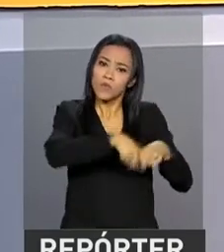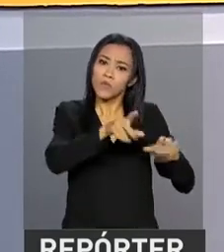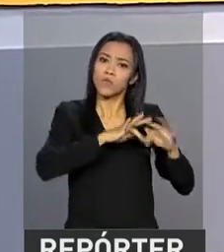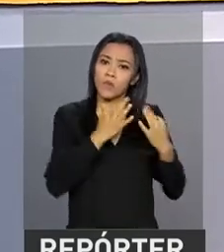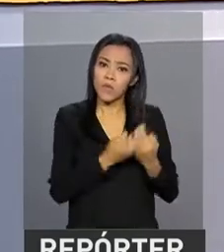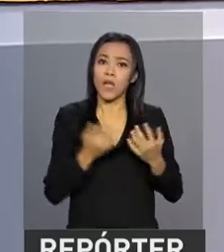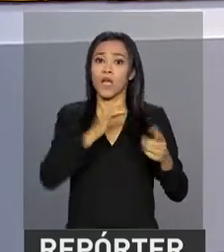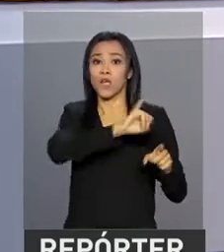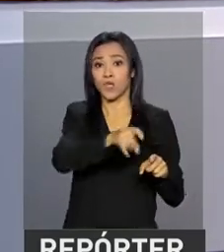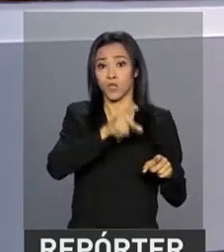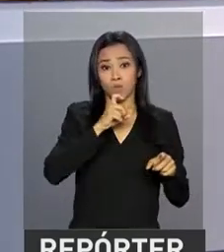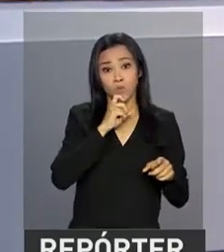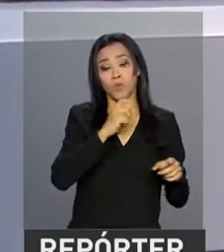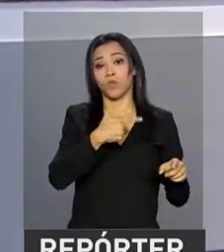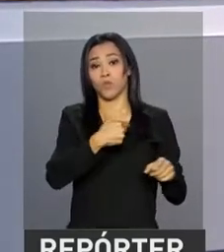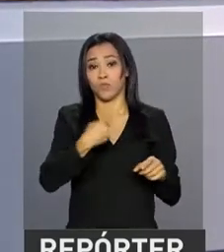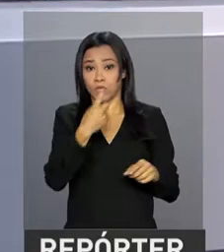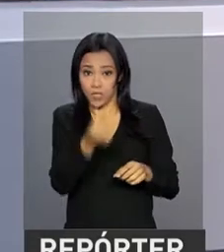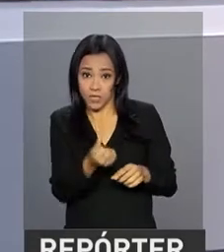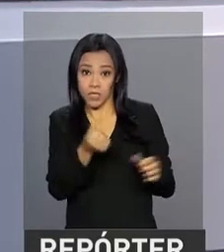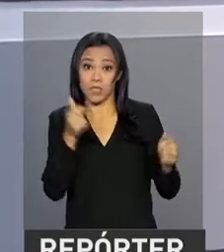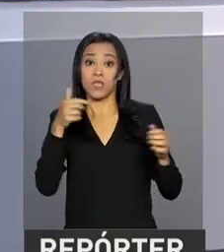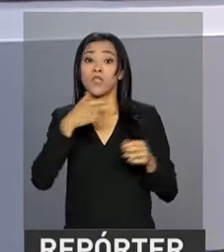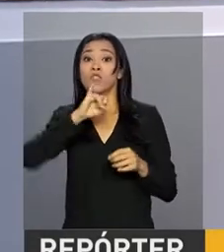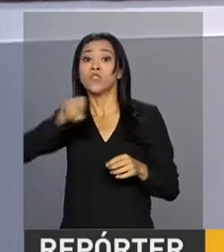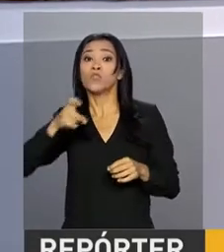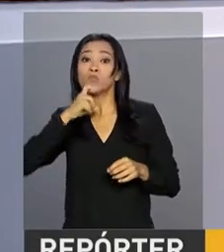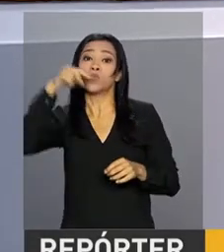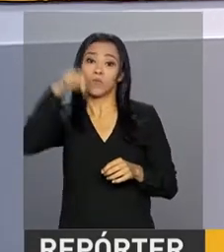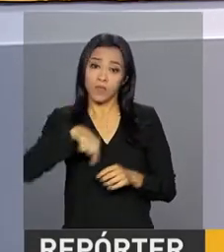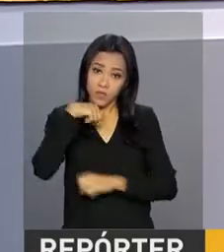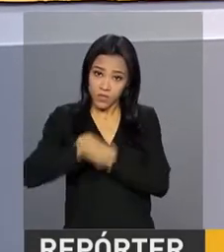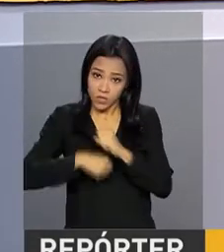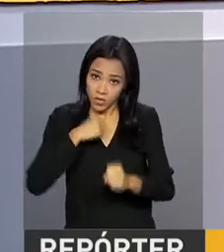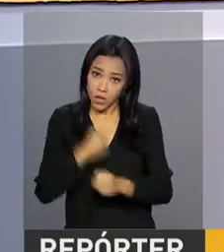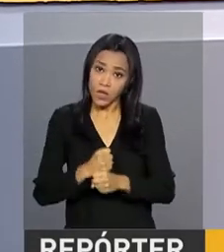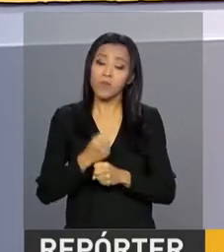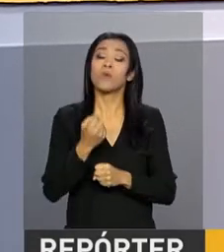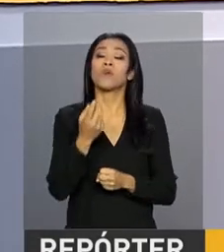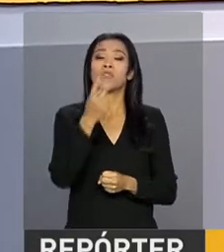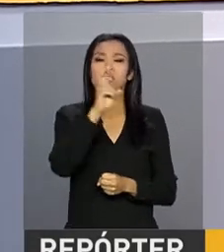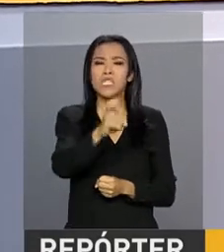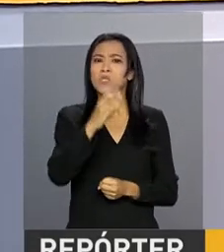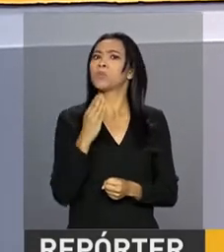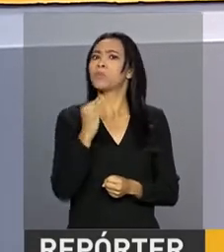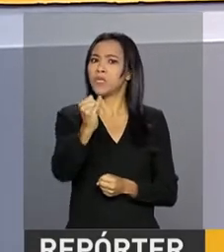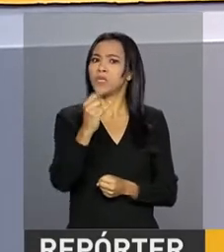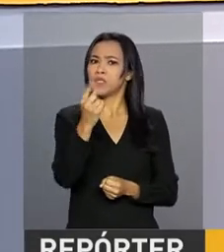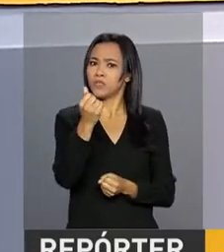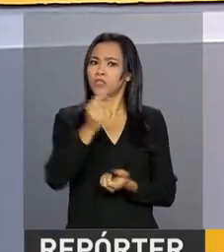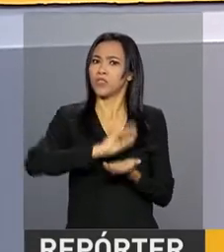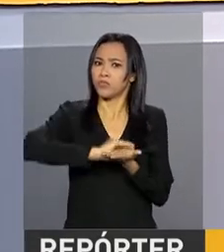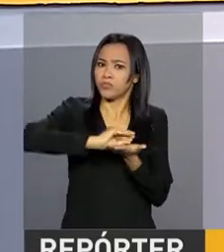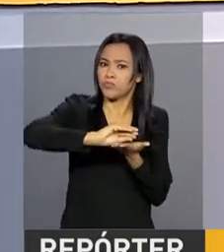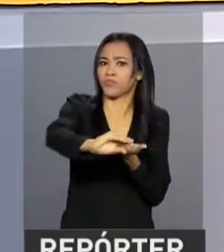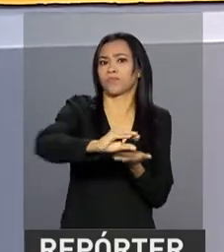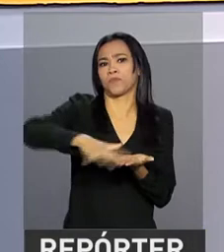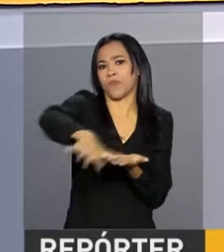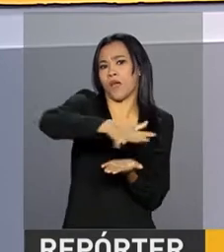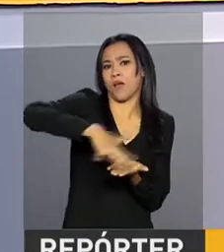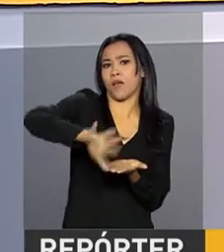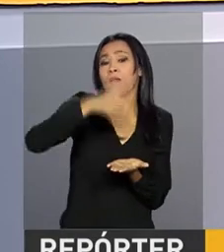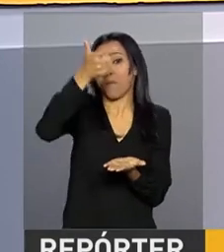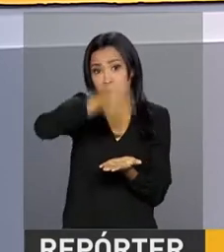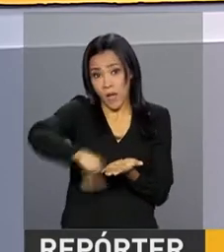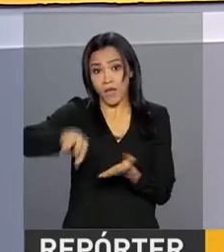julho de 2016 e junho deste ano o projeto resultou em quase 5 bilhões de reais em operações de crédito mais